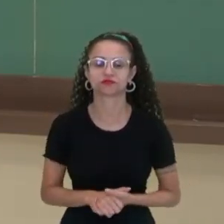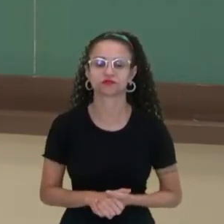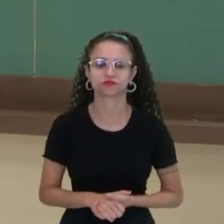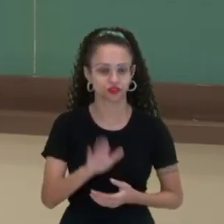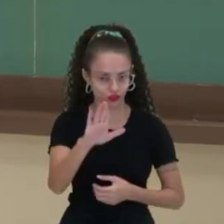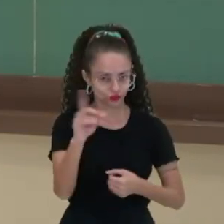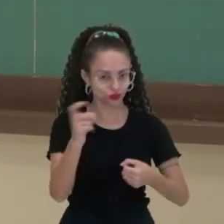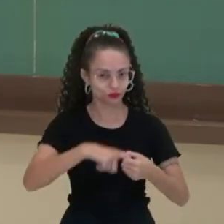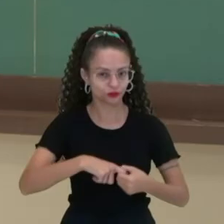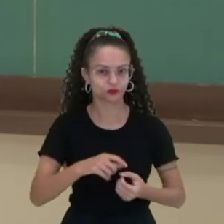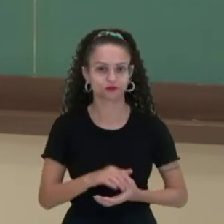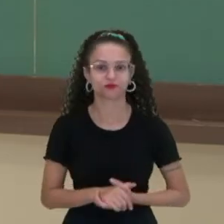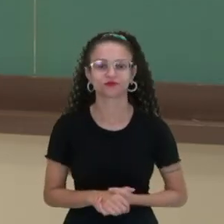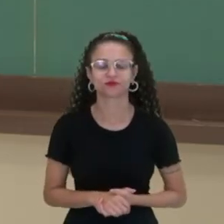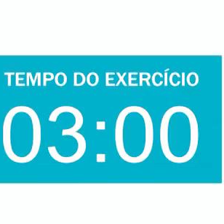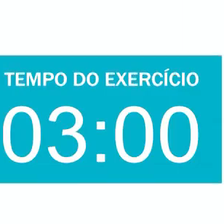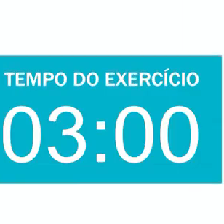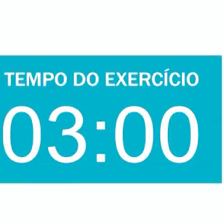nós voltamos.